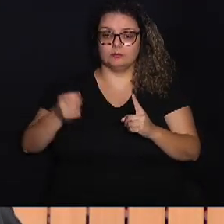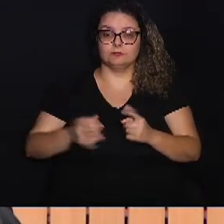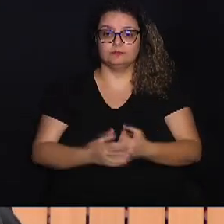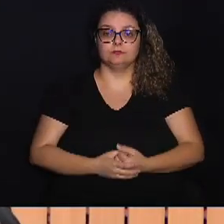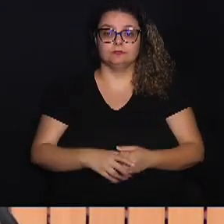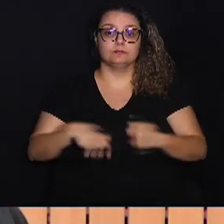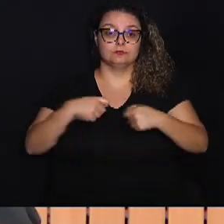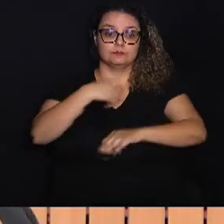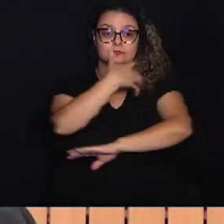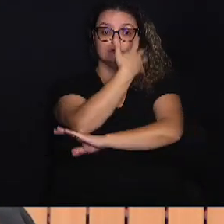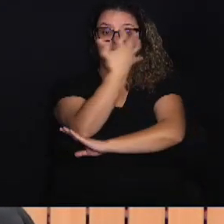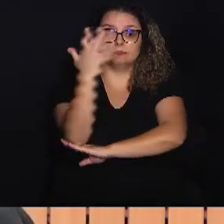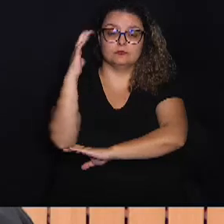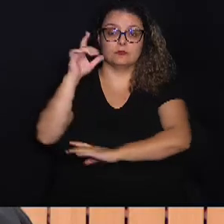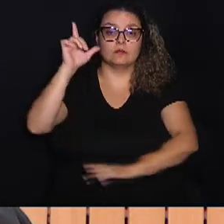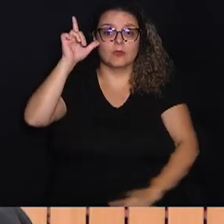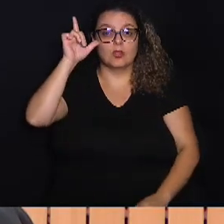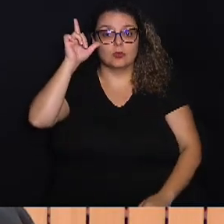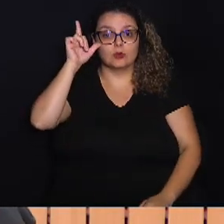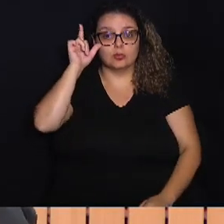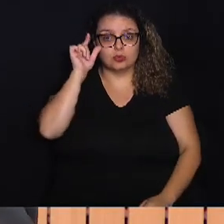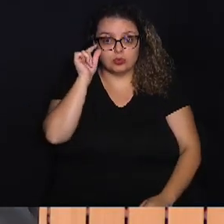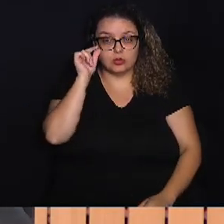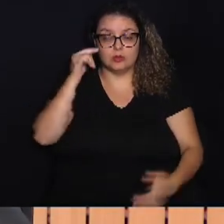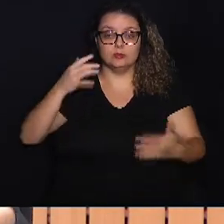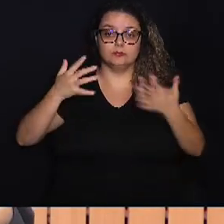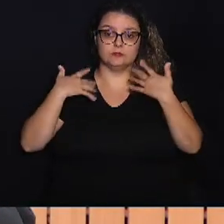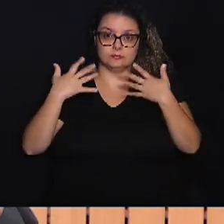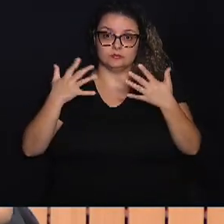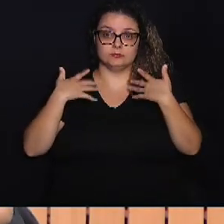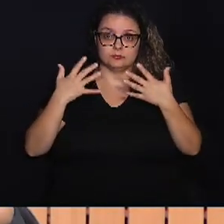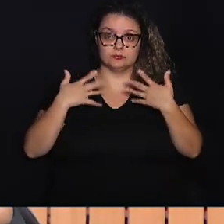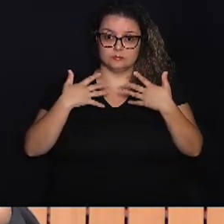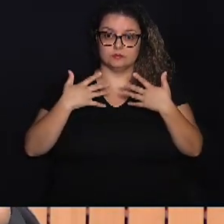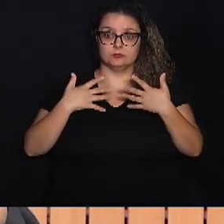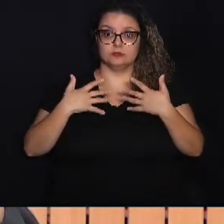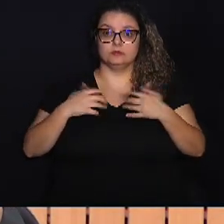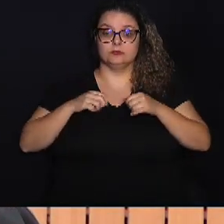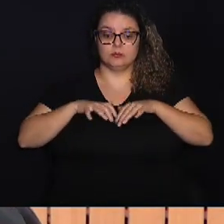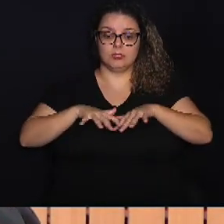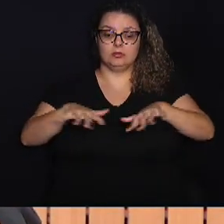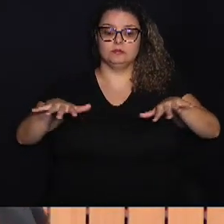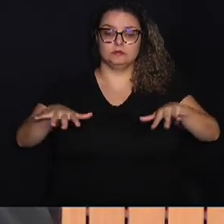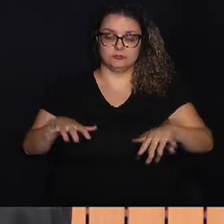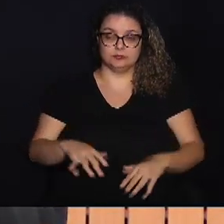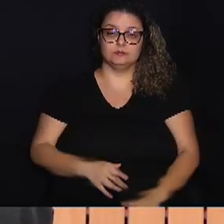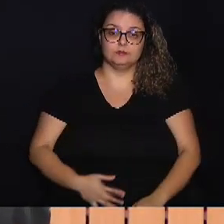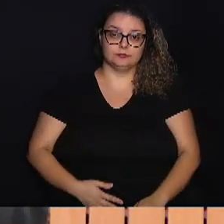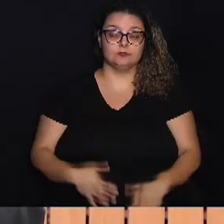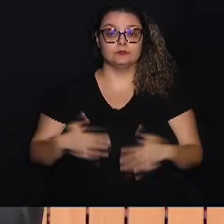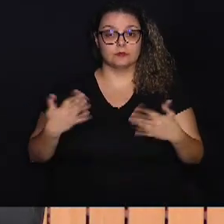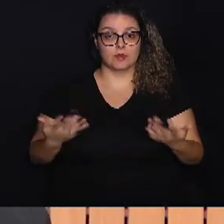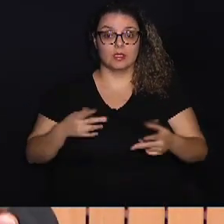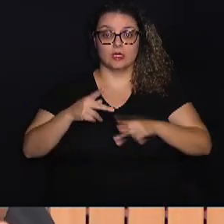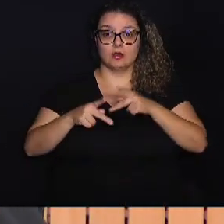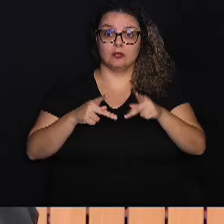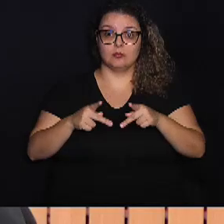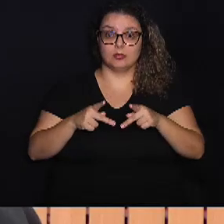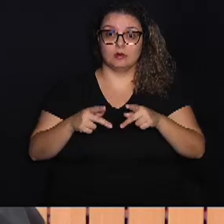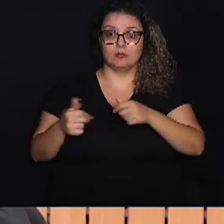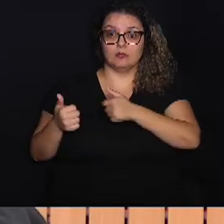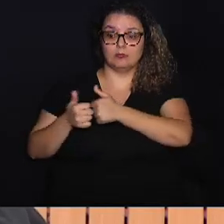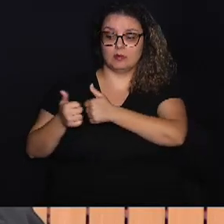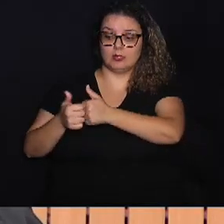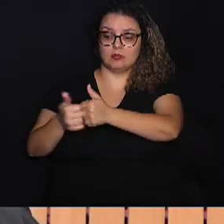árvores para amenizar este calorão que está sobre a cidade e aquela população que mora no entorno ali da